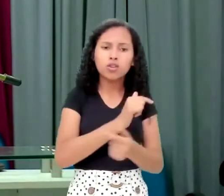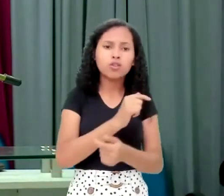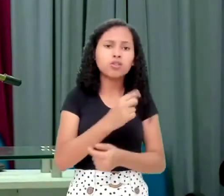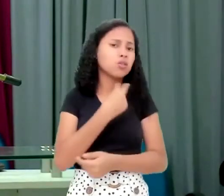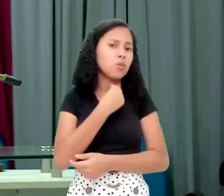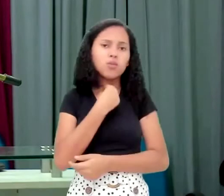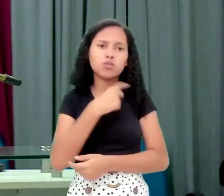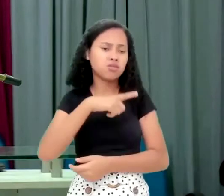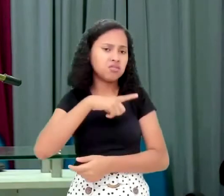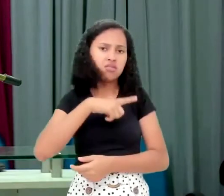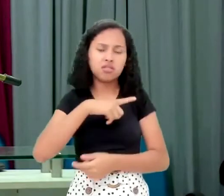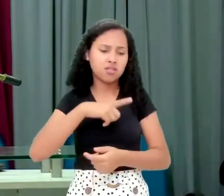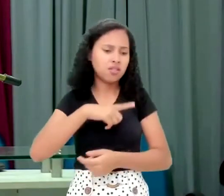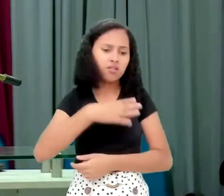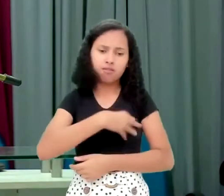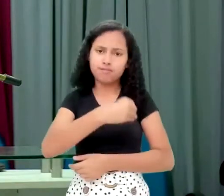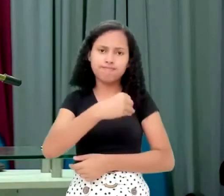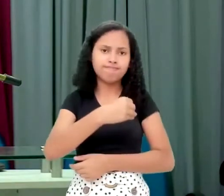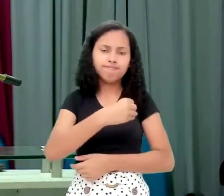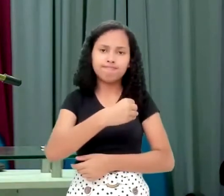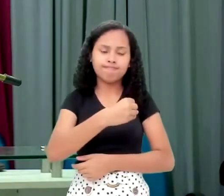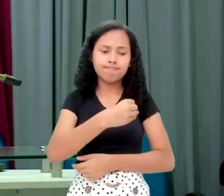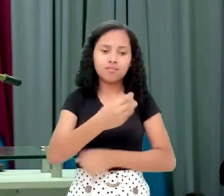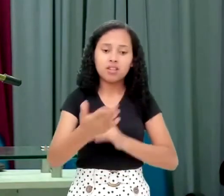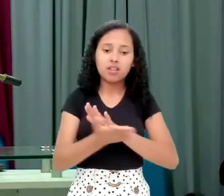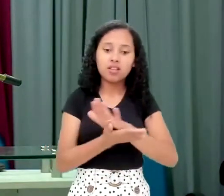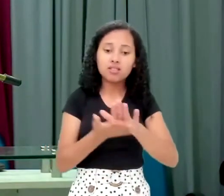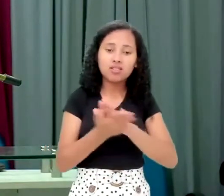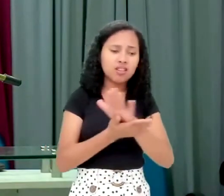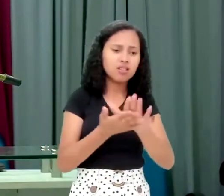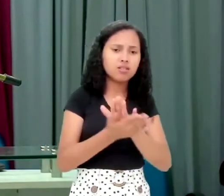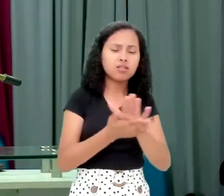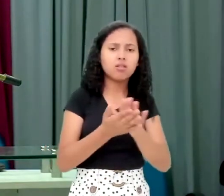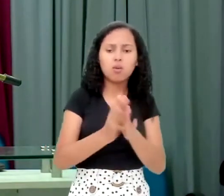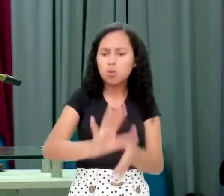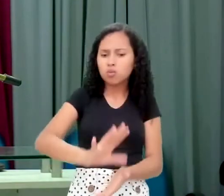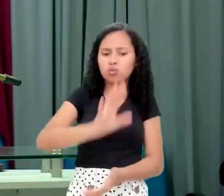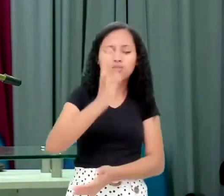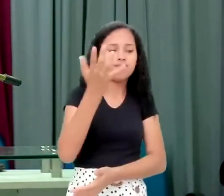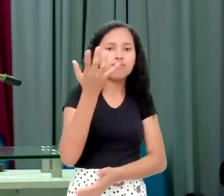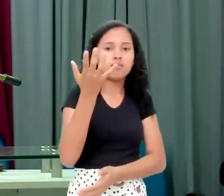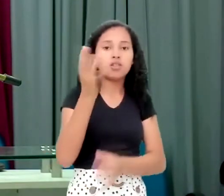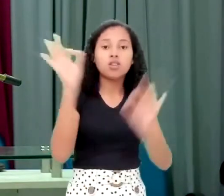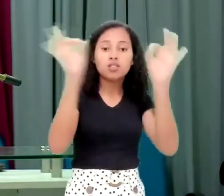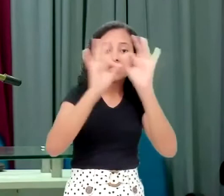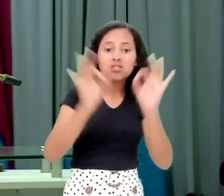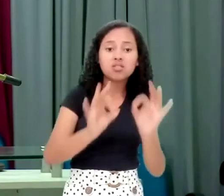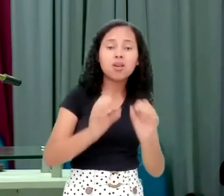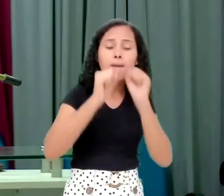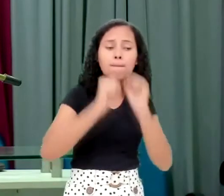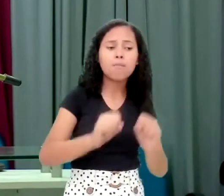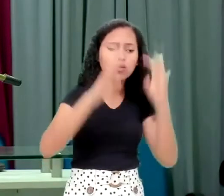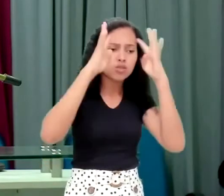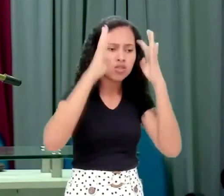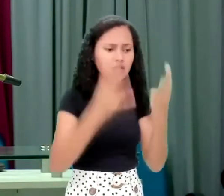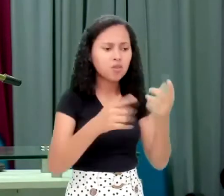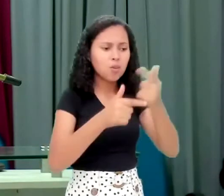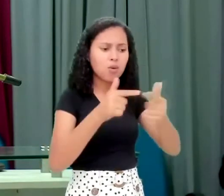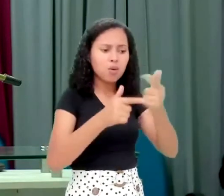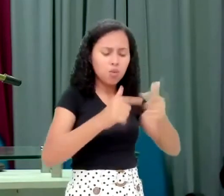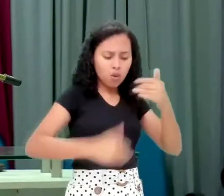filhos, não havia nada que ela pudesse fazer, porque ninguém pode resolver o seu problema